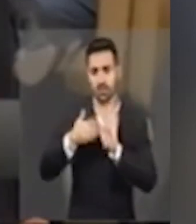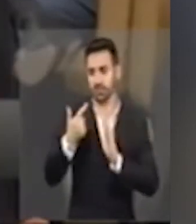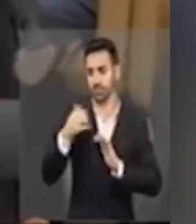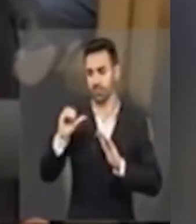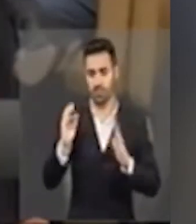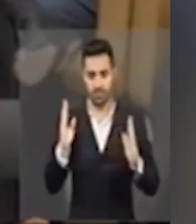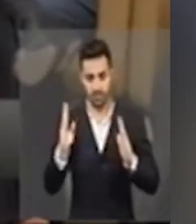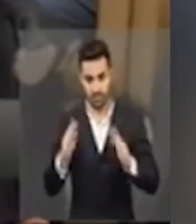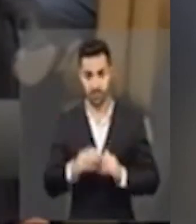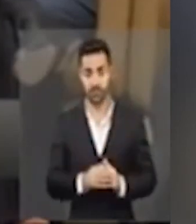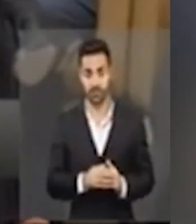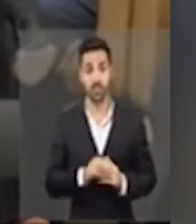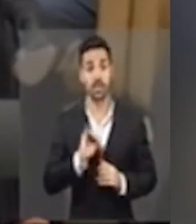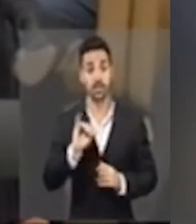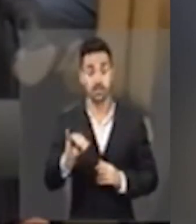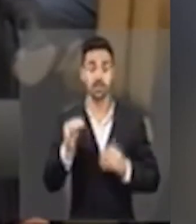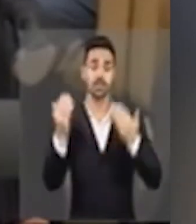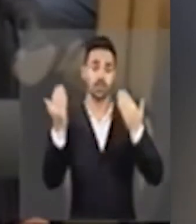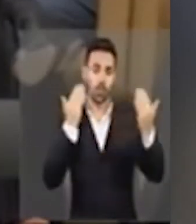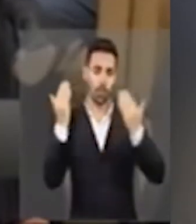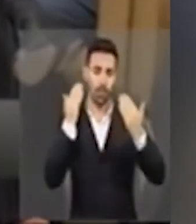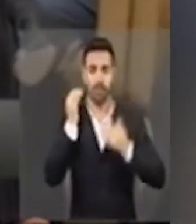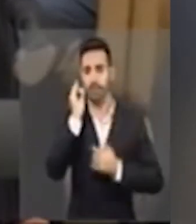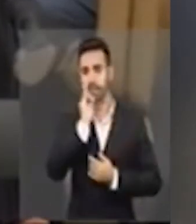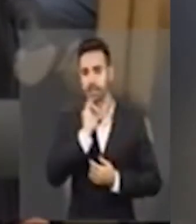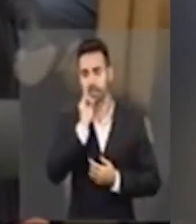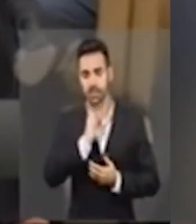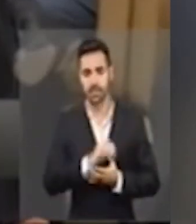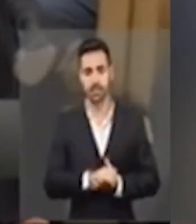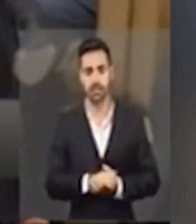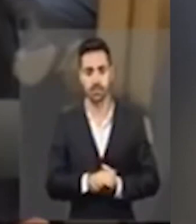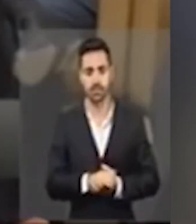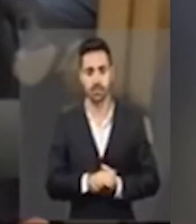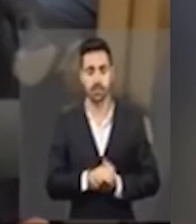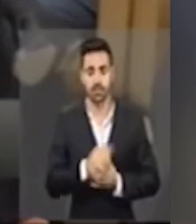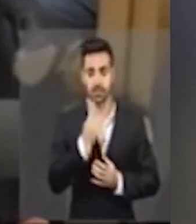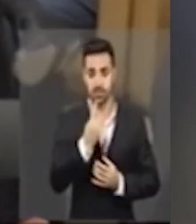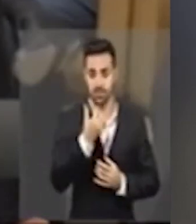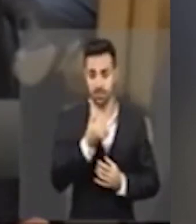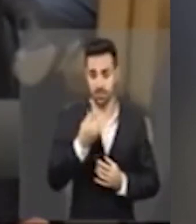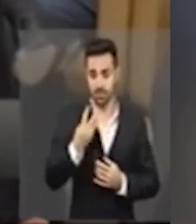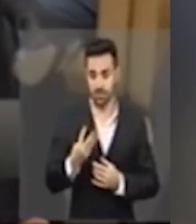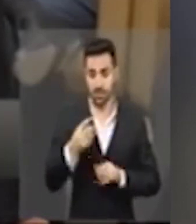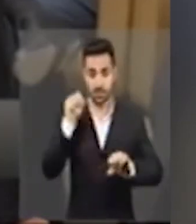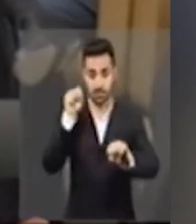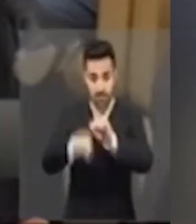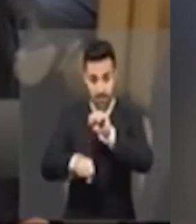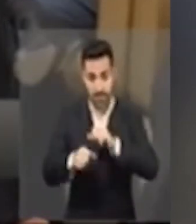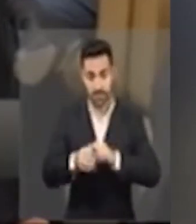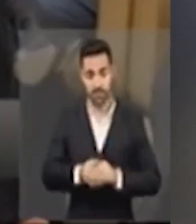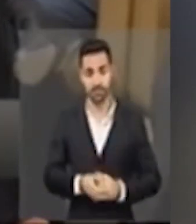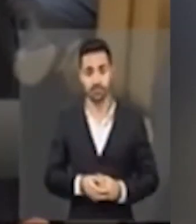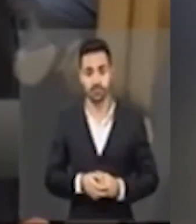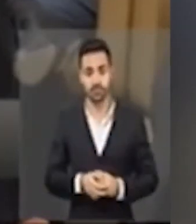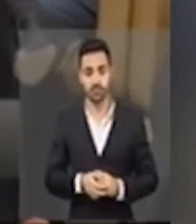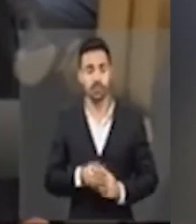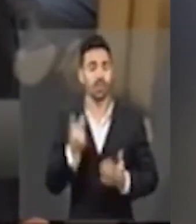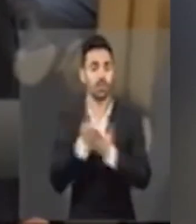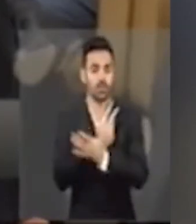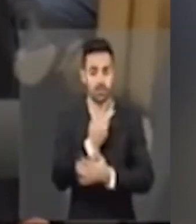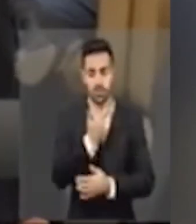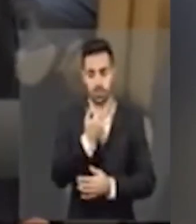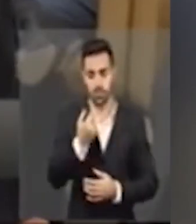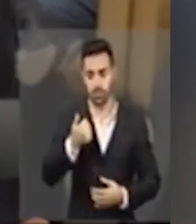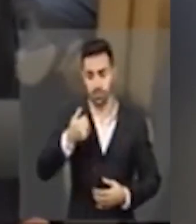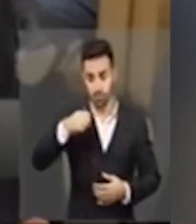se a gente se nós compararmos por exemplo é o 163 assassinatos que ocorridos em